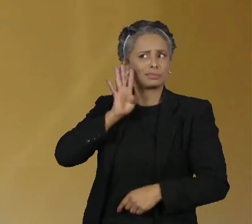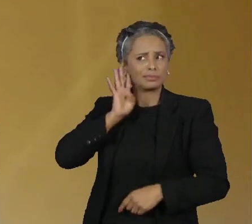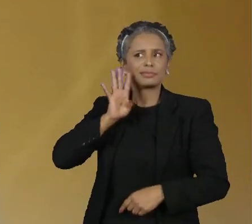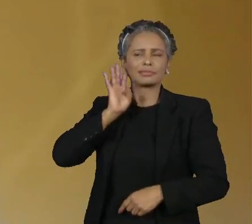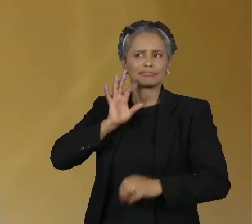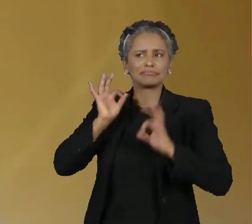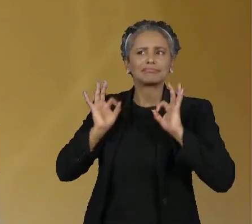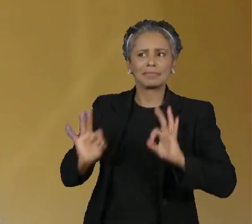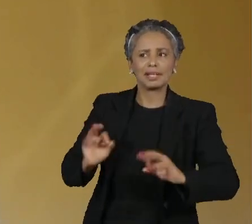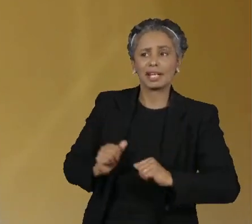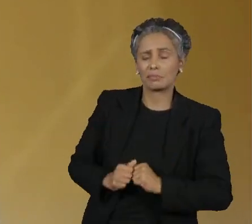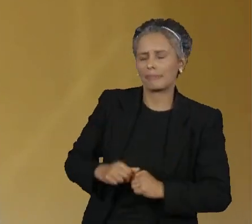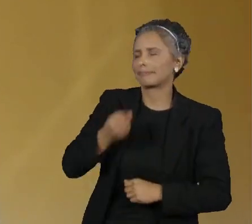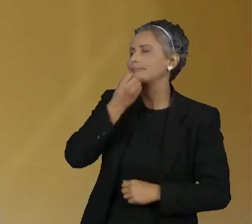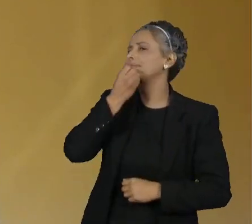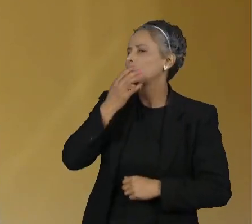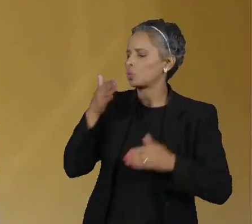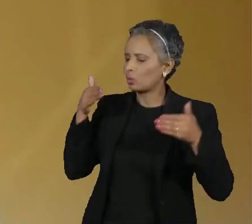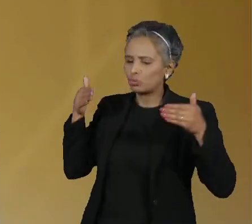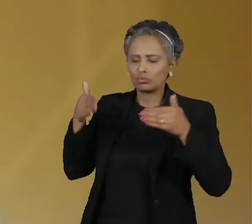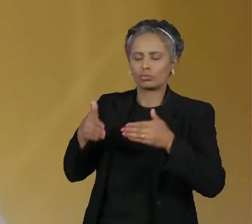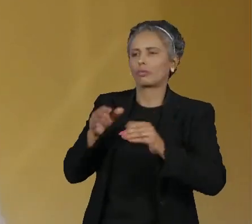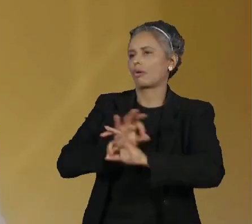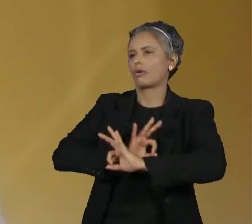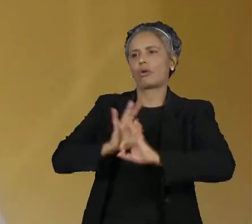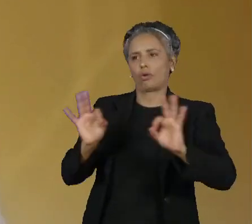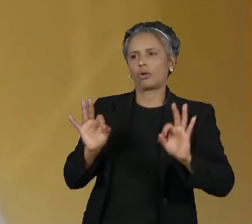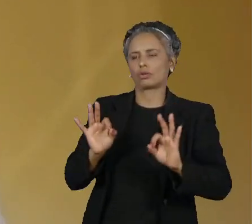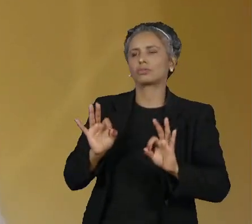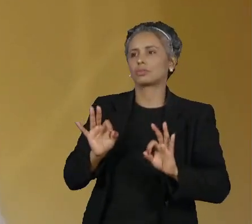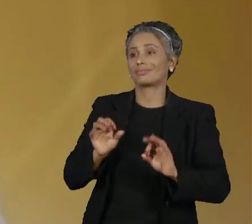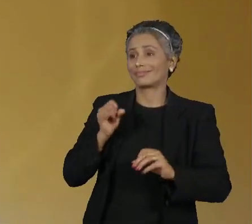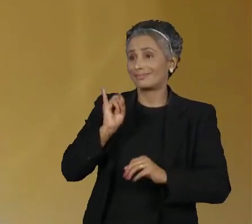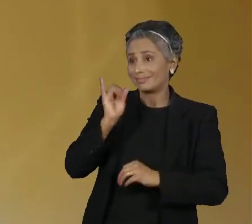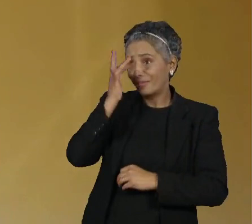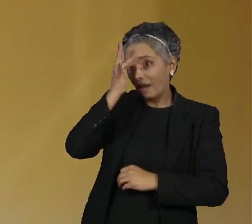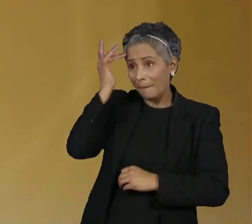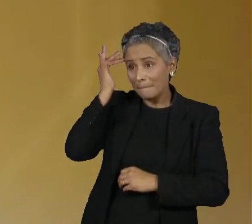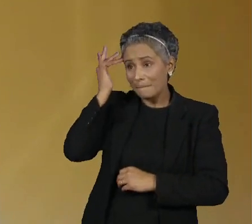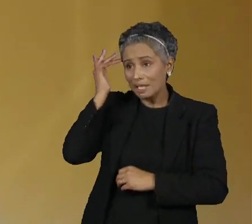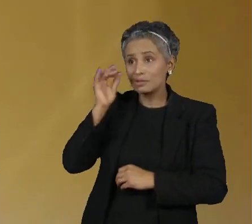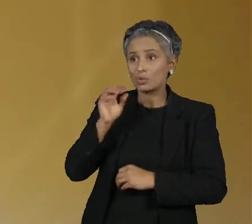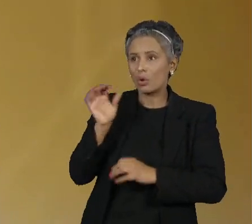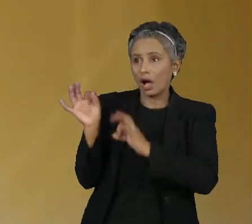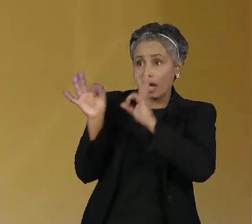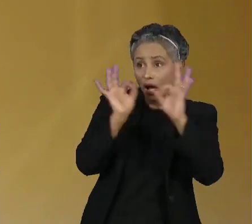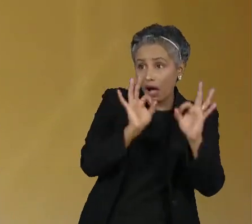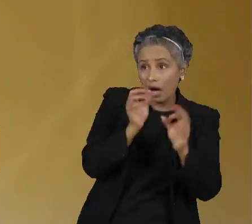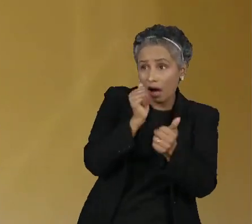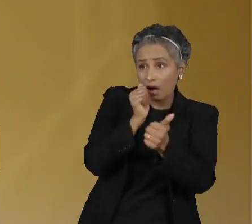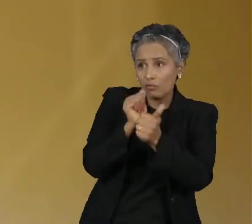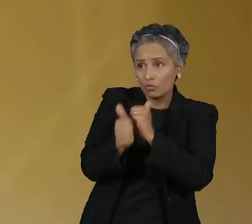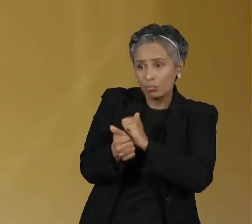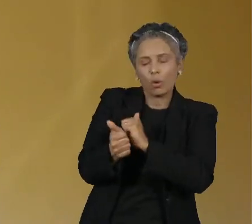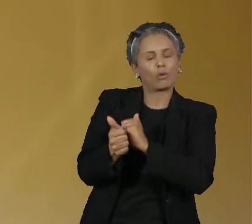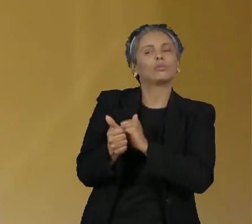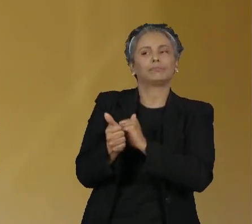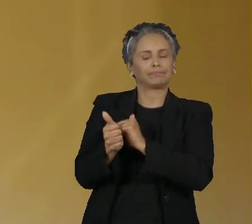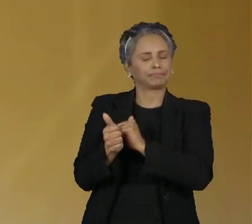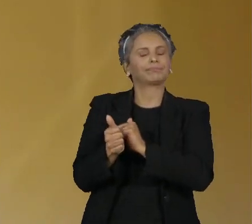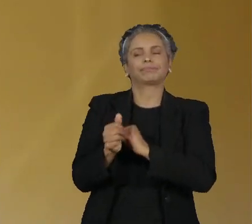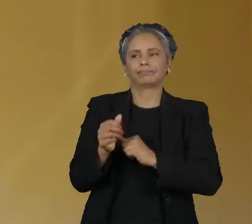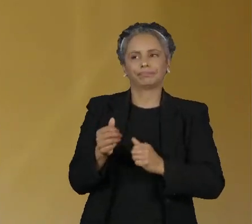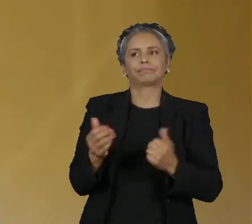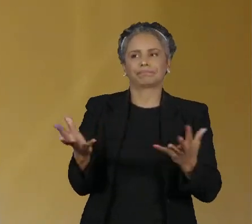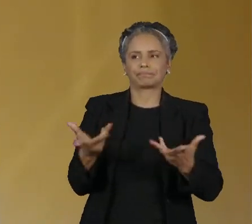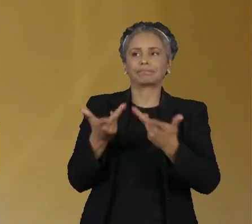muito bons, então eu acredito que as pessoas assistindo, e aí, óbvio, não são todas as empresas que estão aderindo isso,